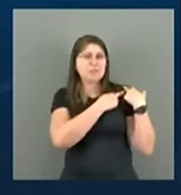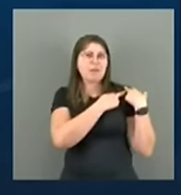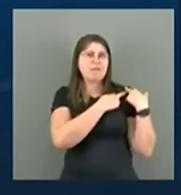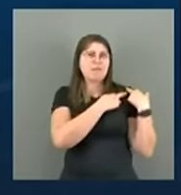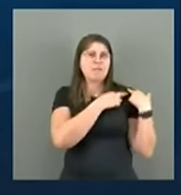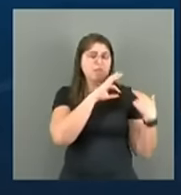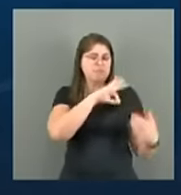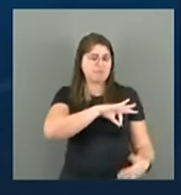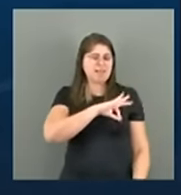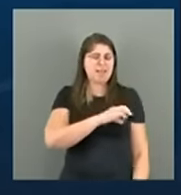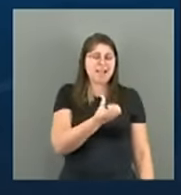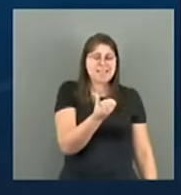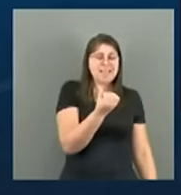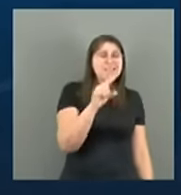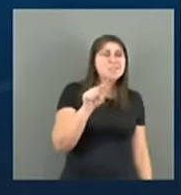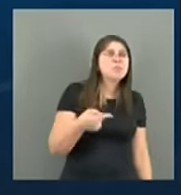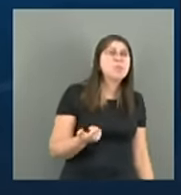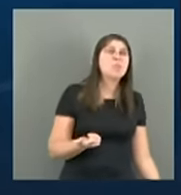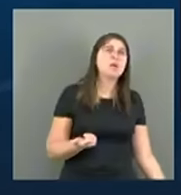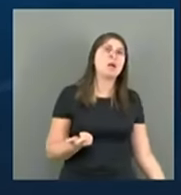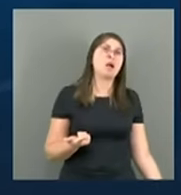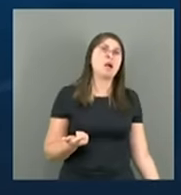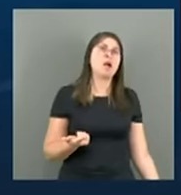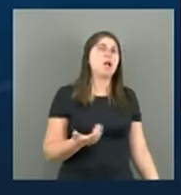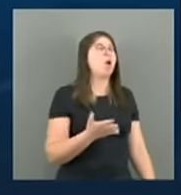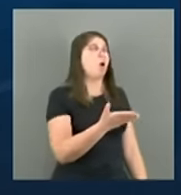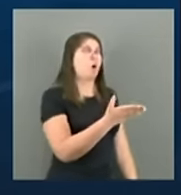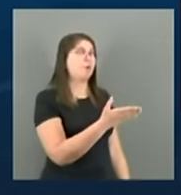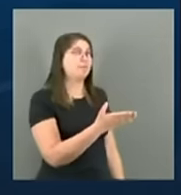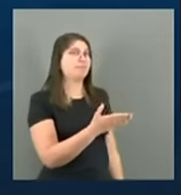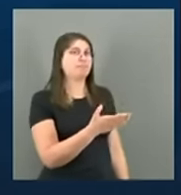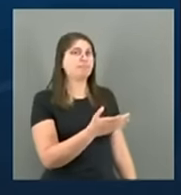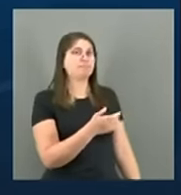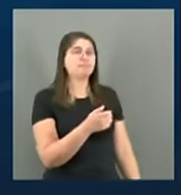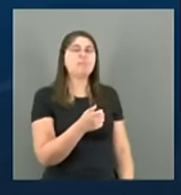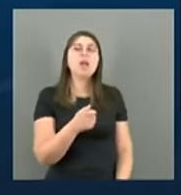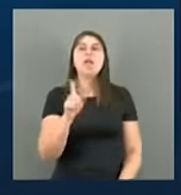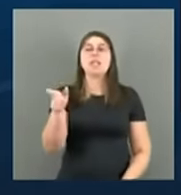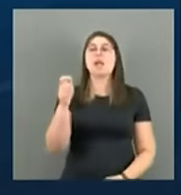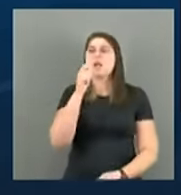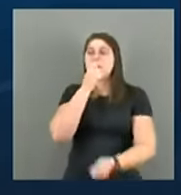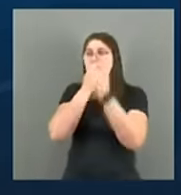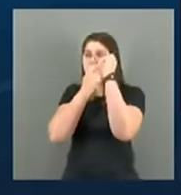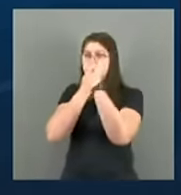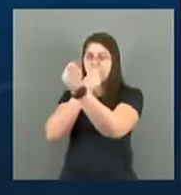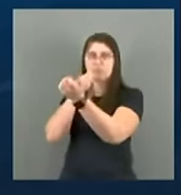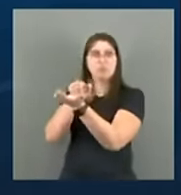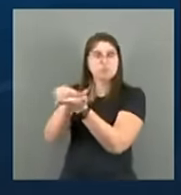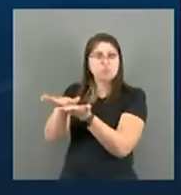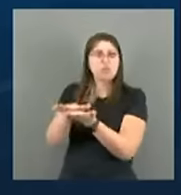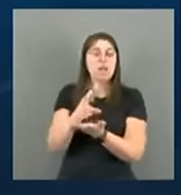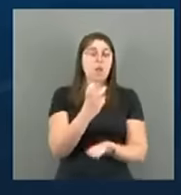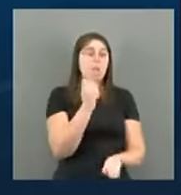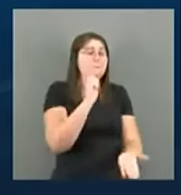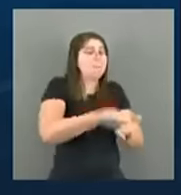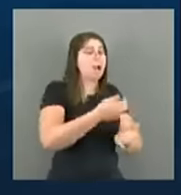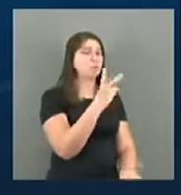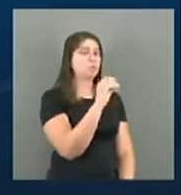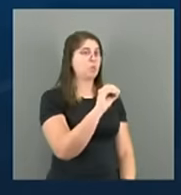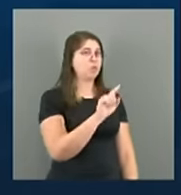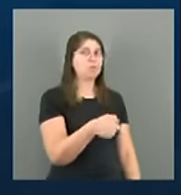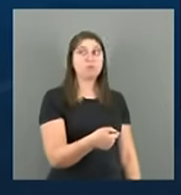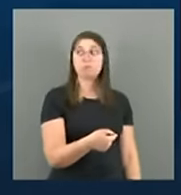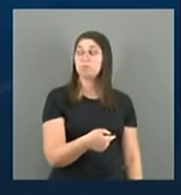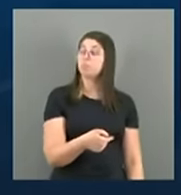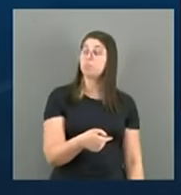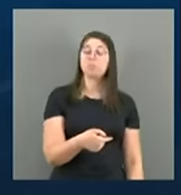mil, Cajuru? Aí é claro que eu vou chegar nele e falar, marca um pênalti, dá um cartão para fulano de tal, eu vou te dar 50 mil, quer? Ele vai olhar para um lado e para o